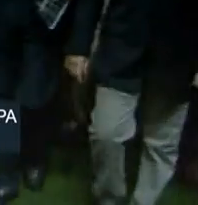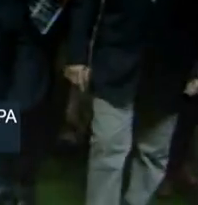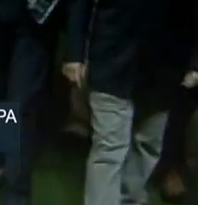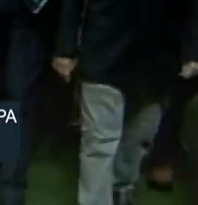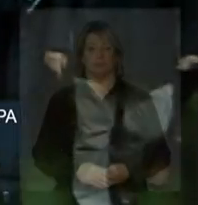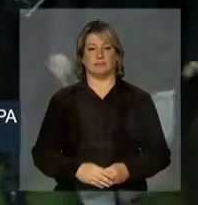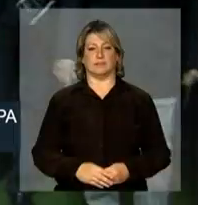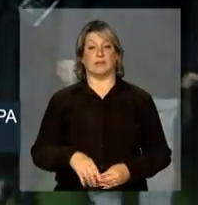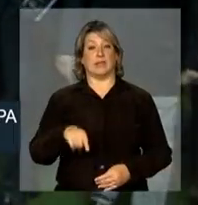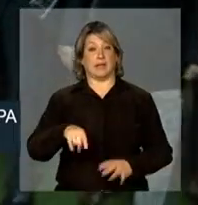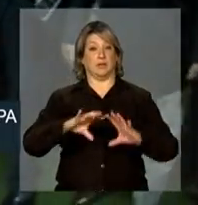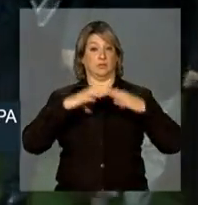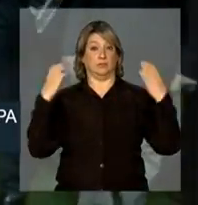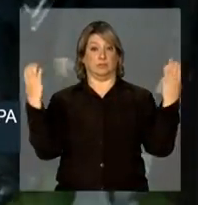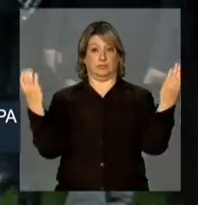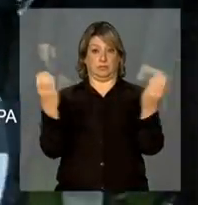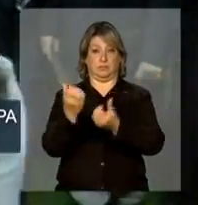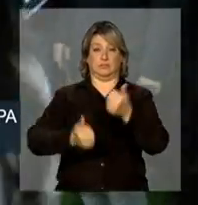O estádio,